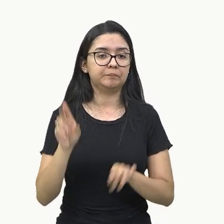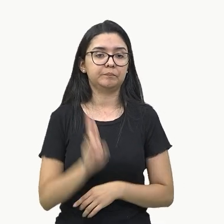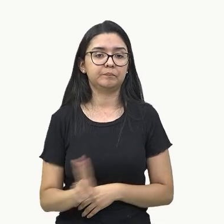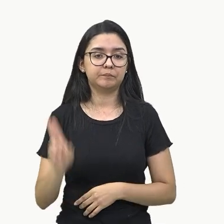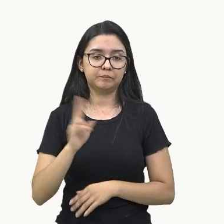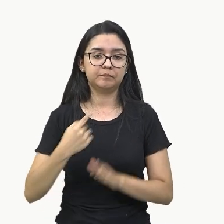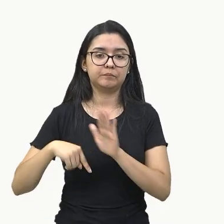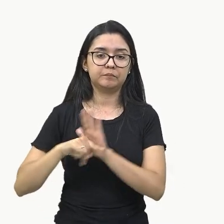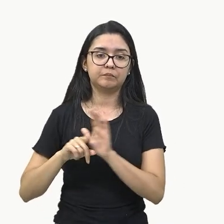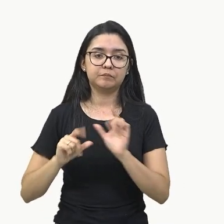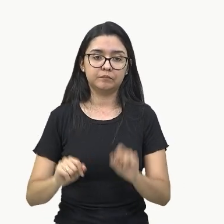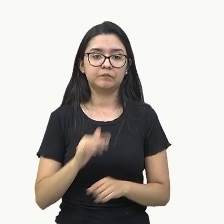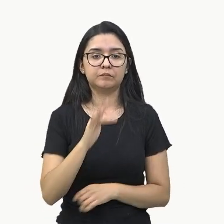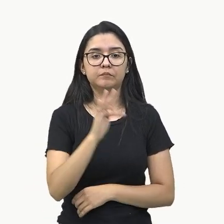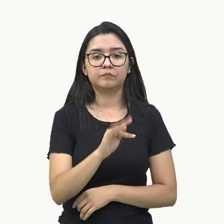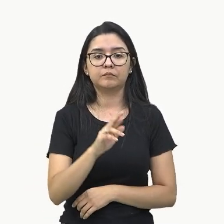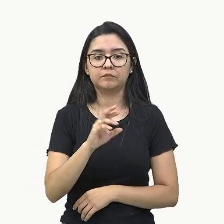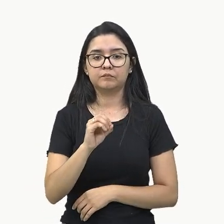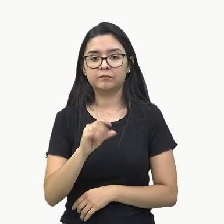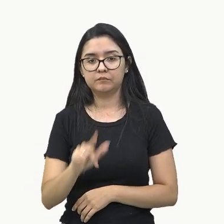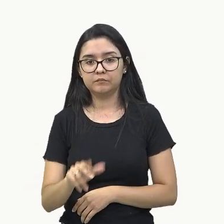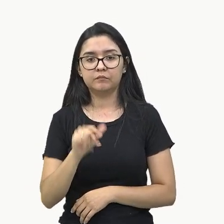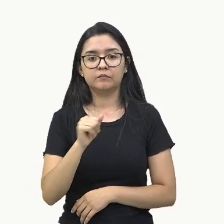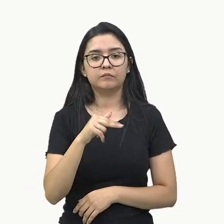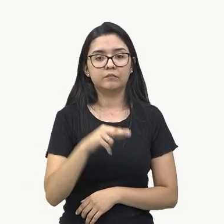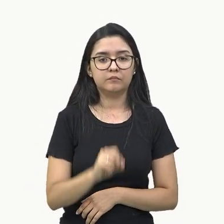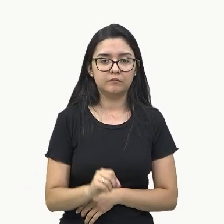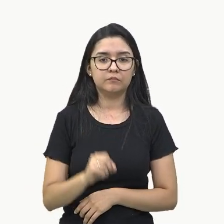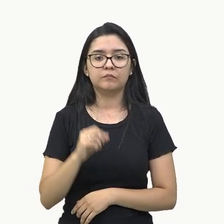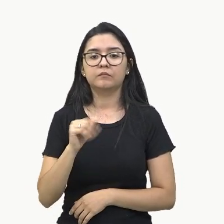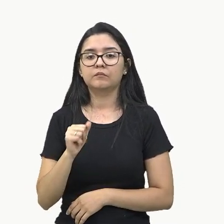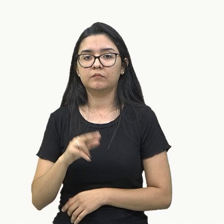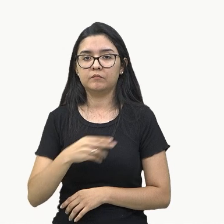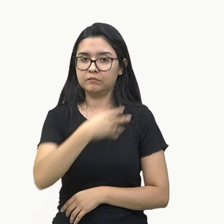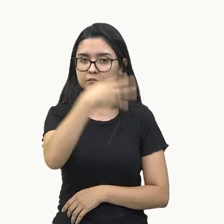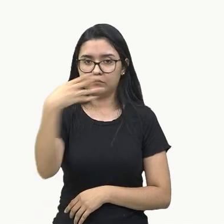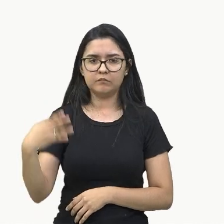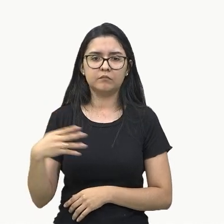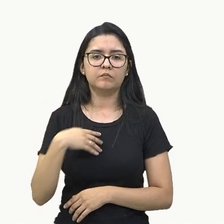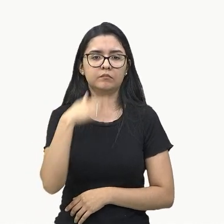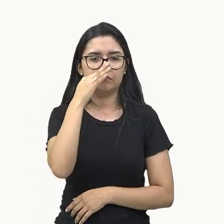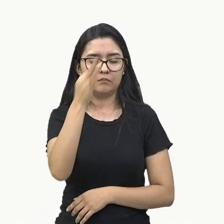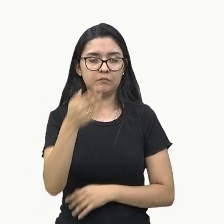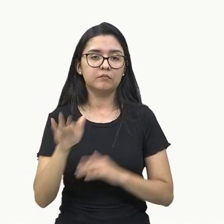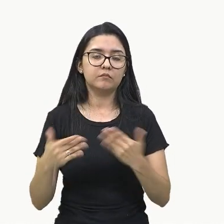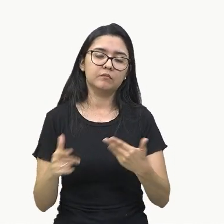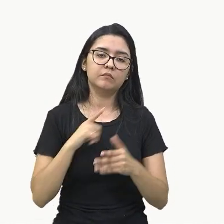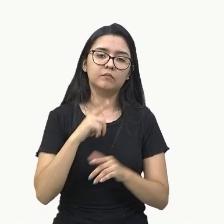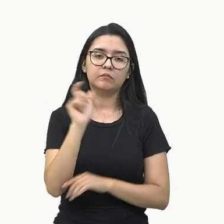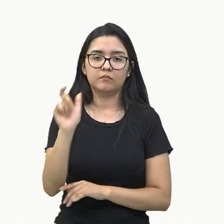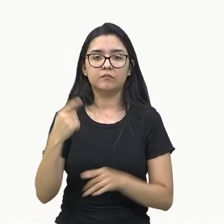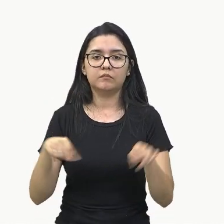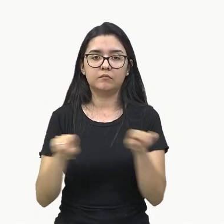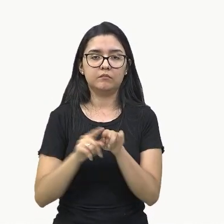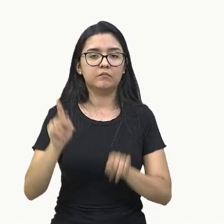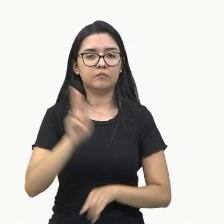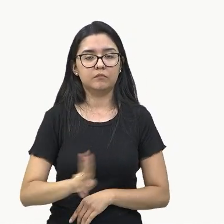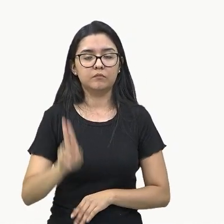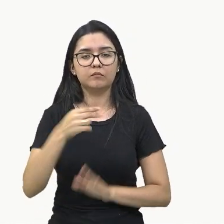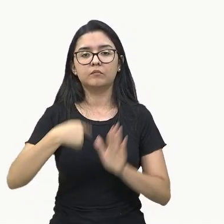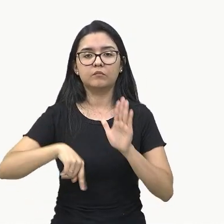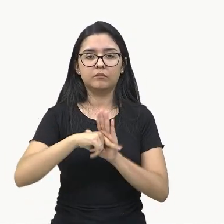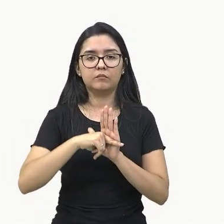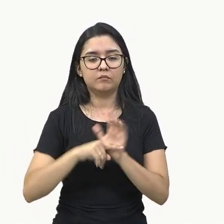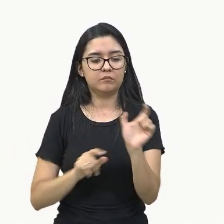hífen, couve-flor, ano-luz, arco-íris. Então, essas palavras geralmente utilizam,